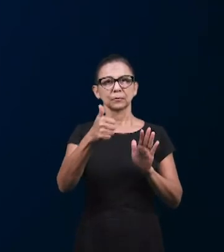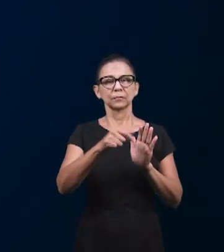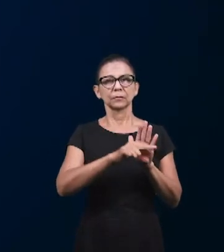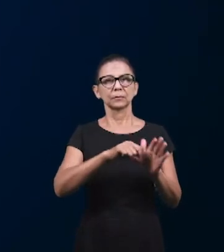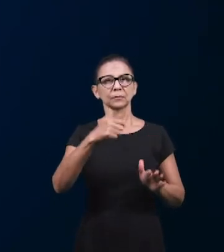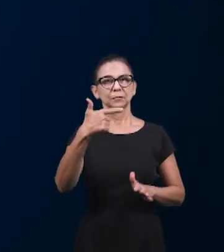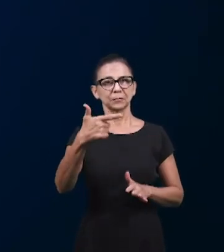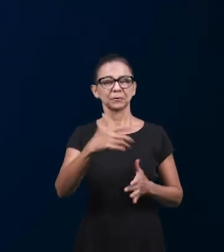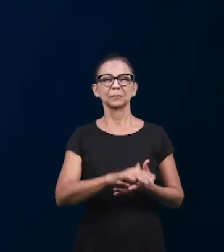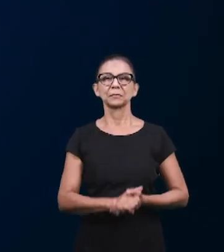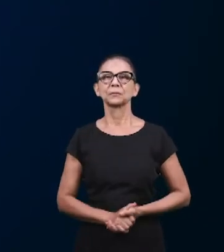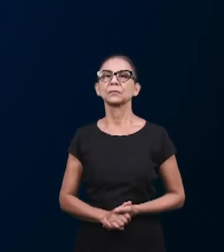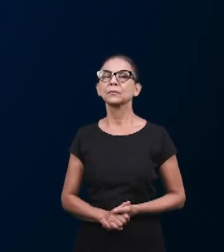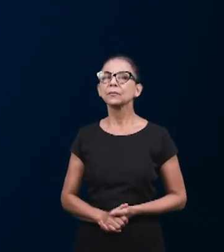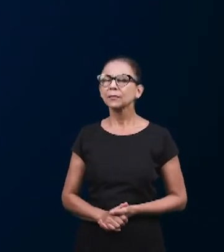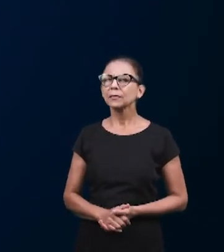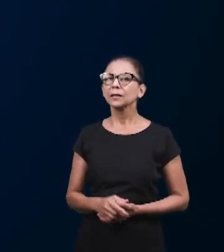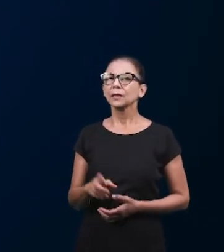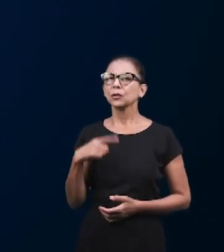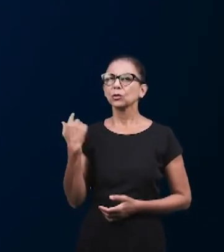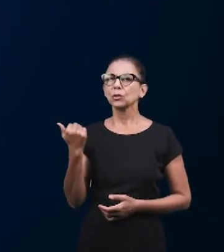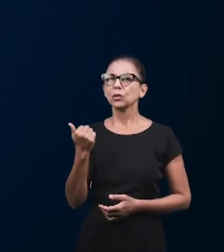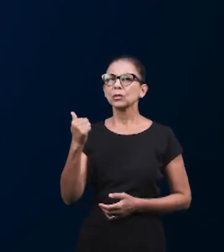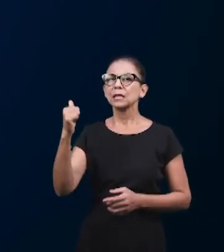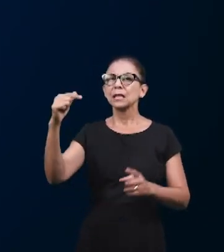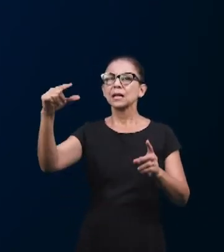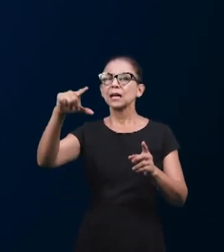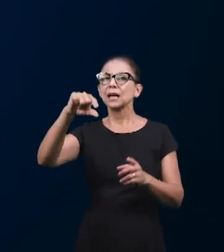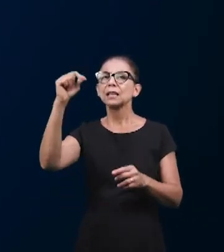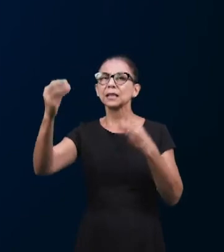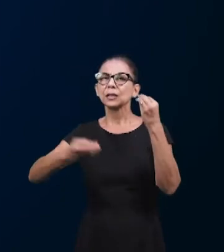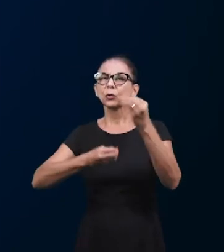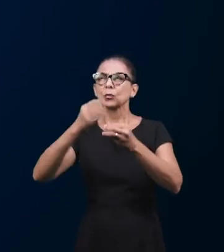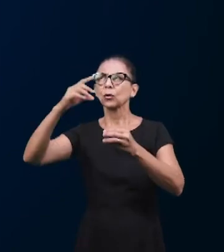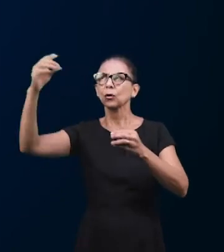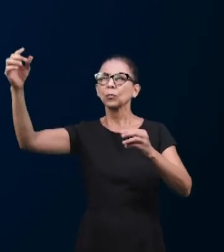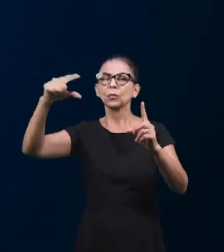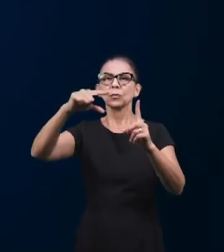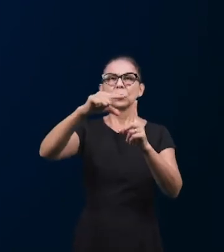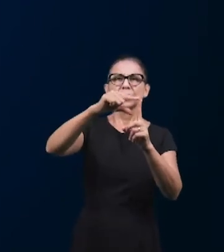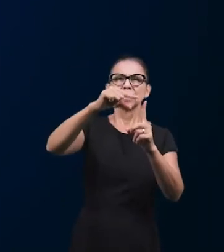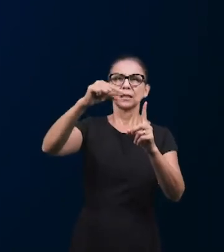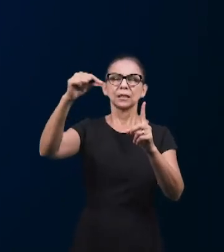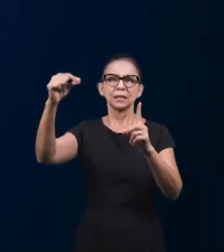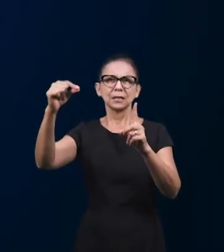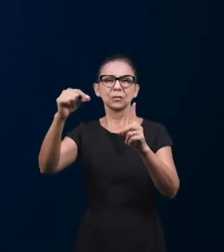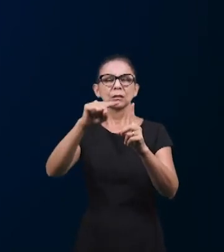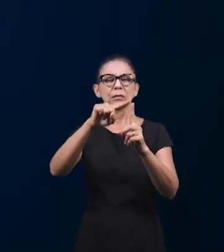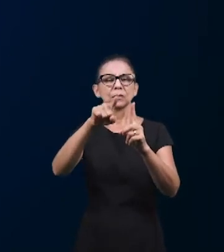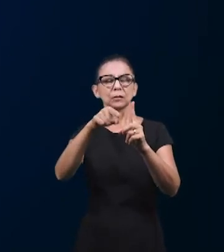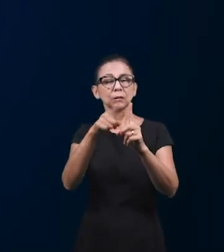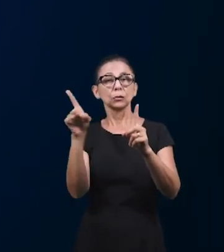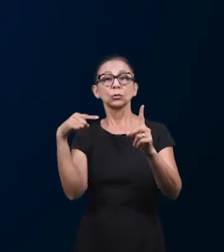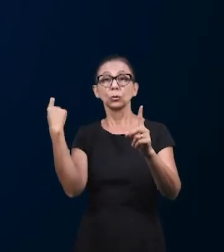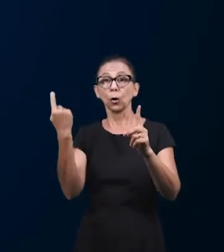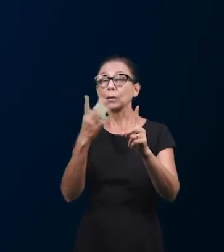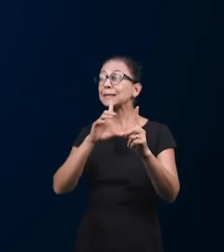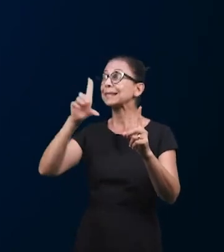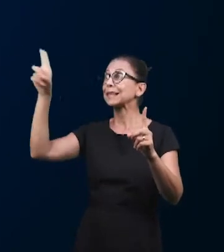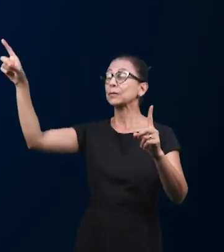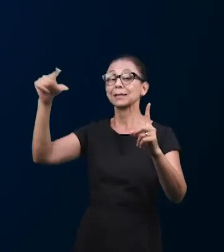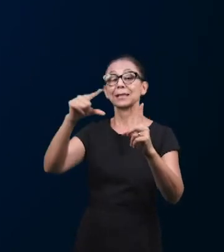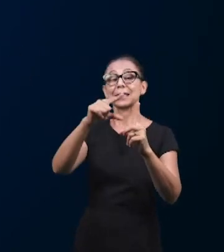2. Eleito segundo a presciência de Deus Pai em santificação do Espírito. Então nós fomos eleitos por